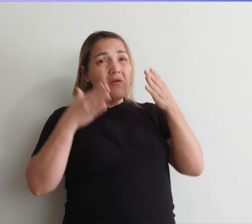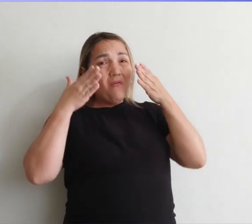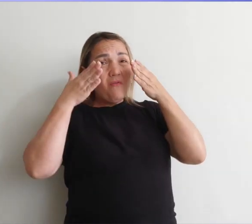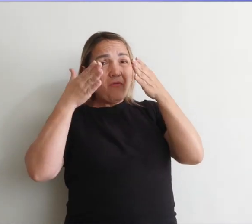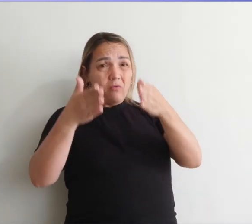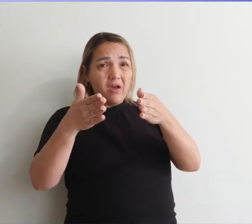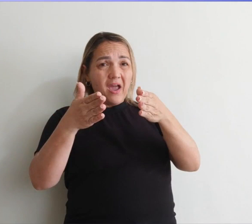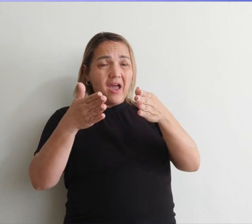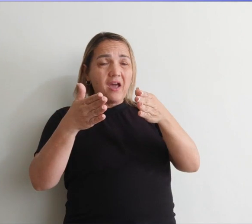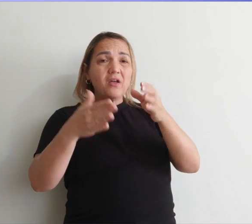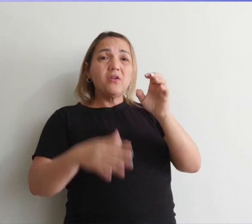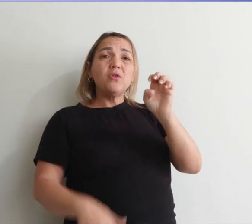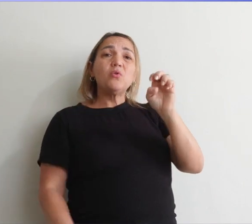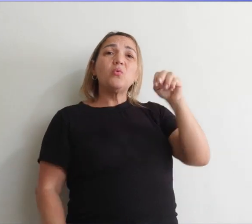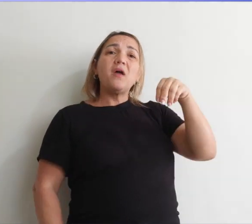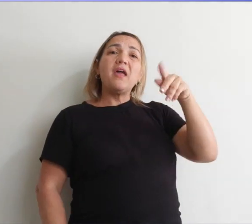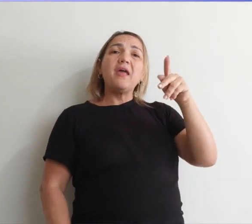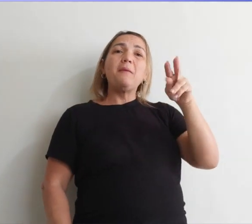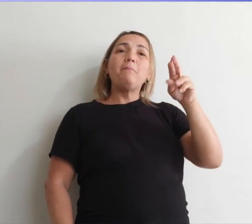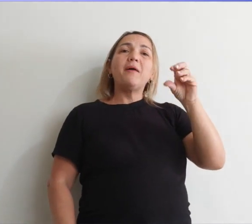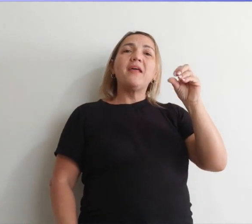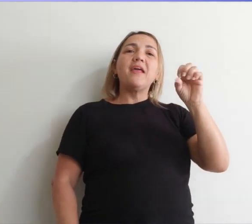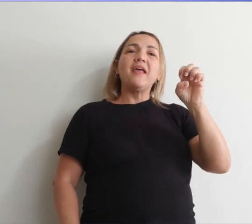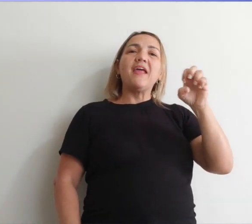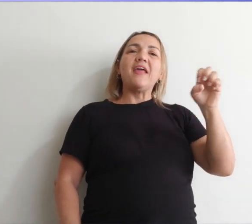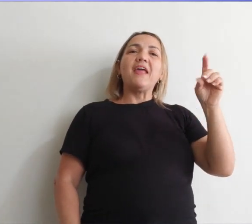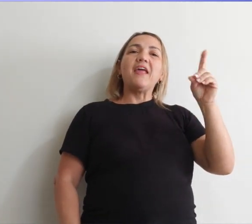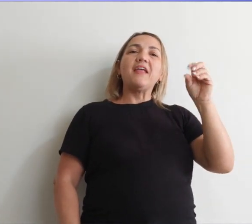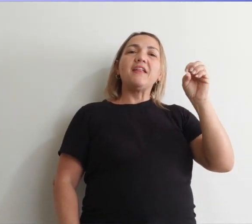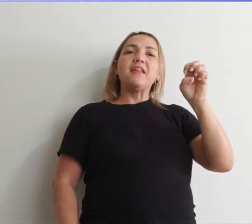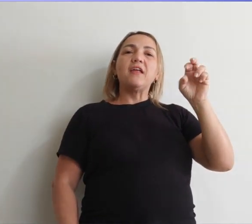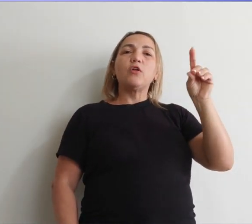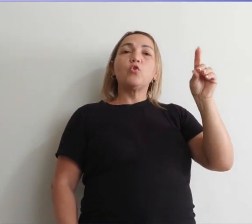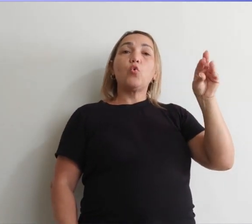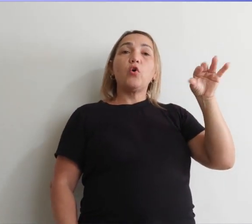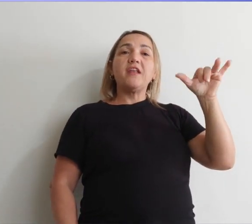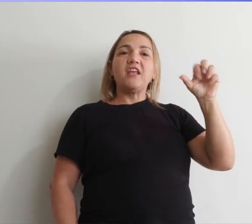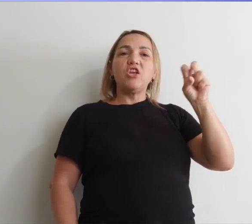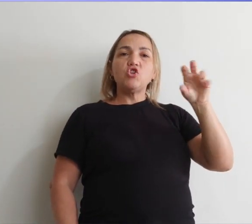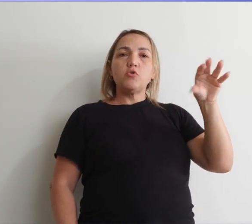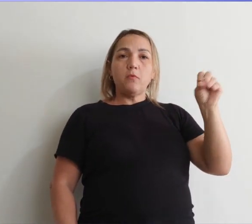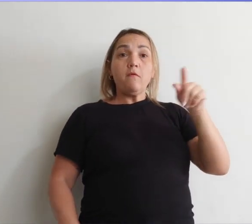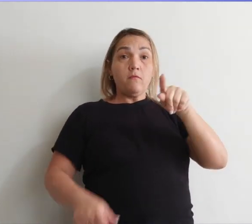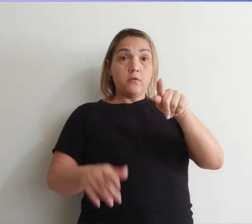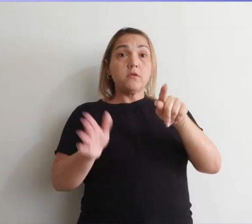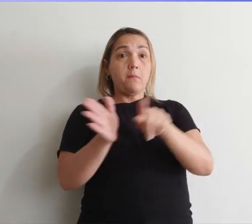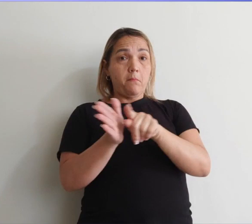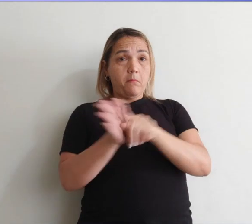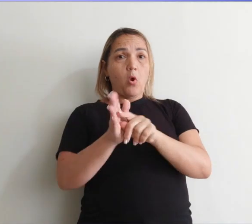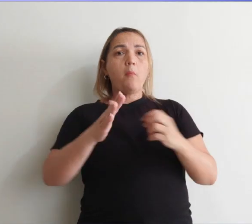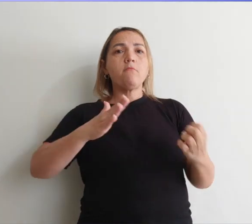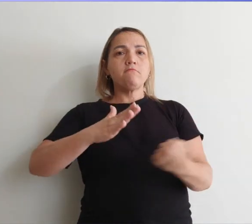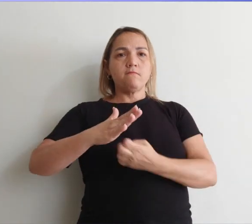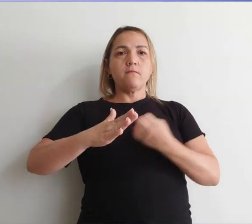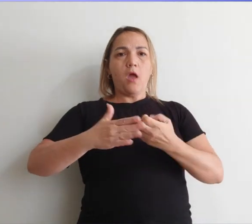foca muito no empreendedorismo. Você abrir empresa hoje é interessante, né, e principalmente aí, né, voltado